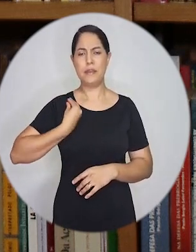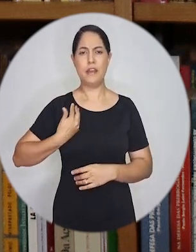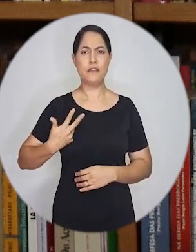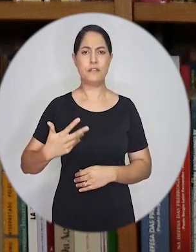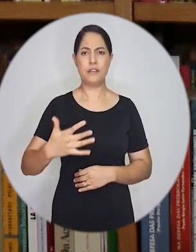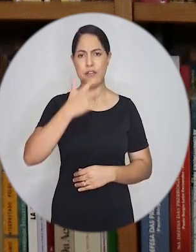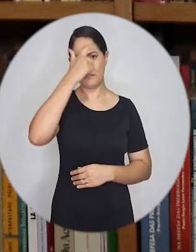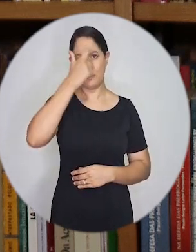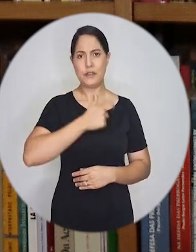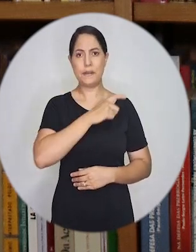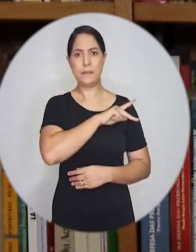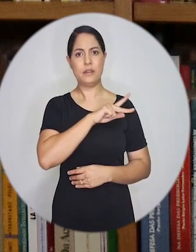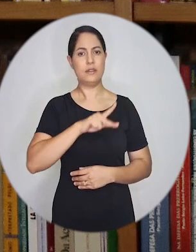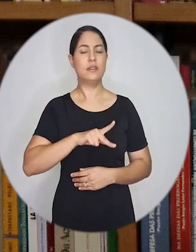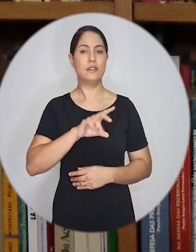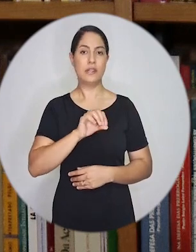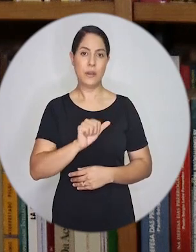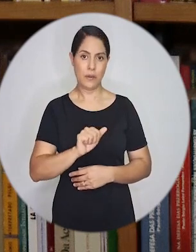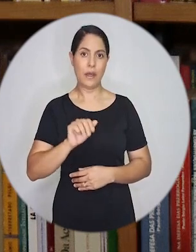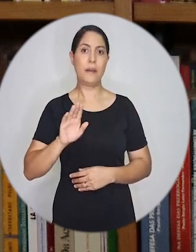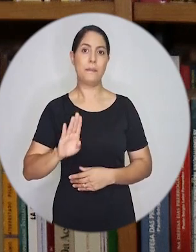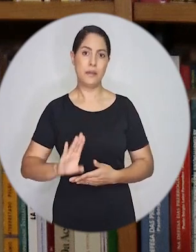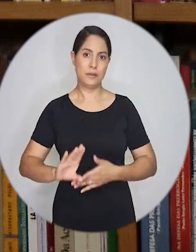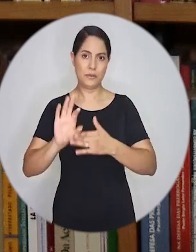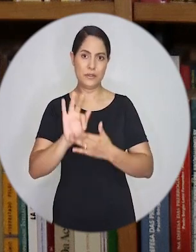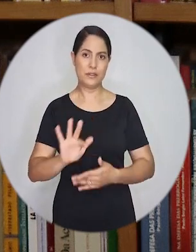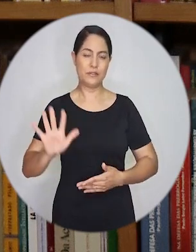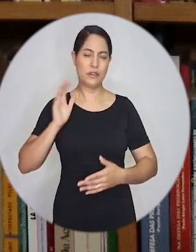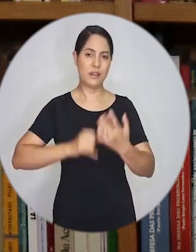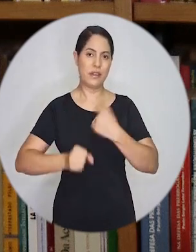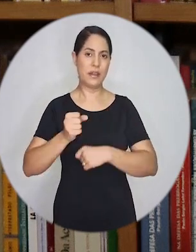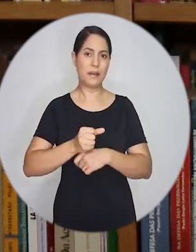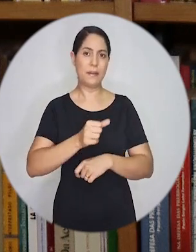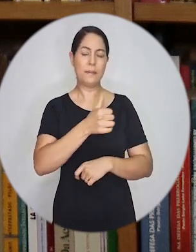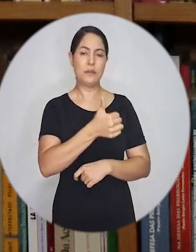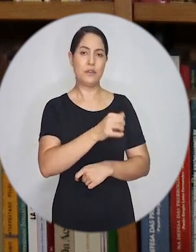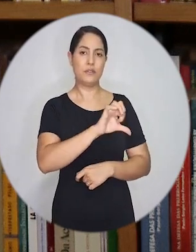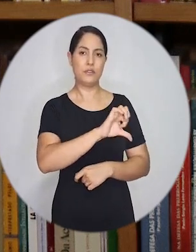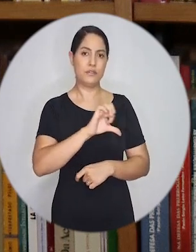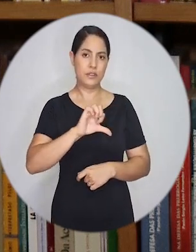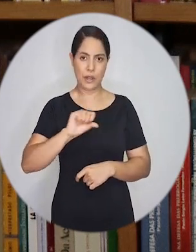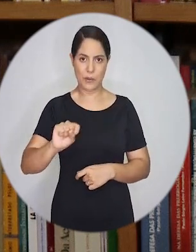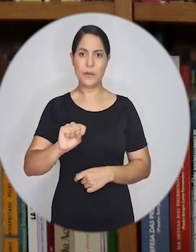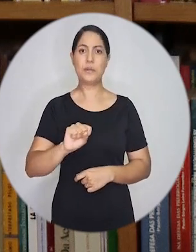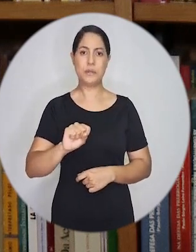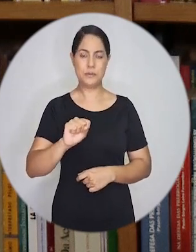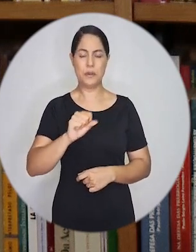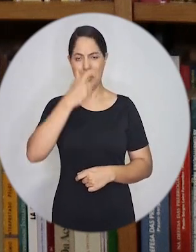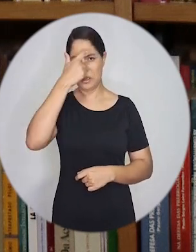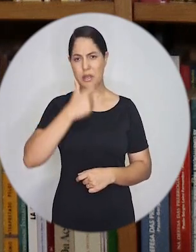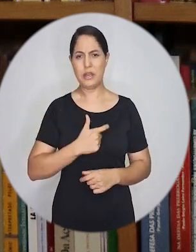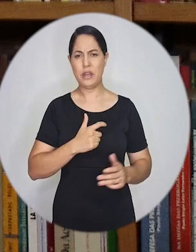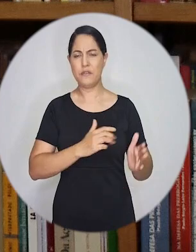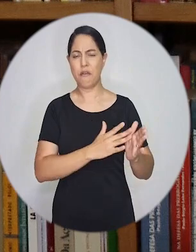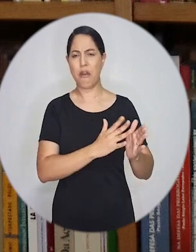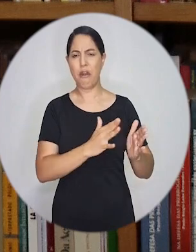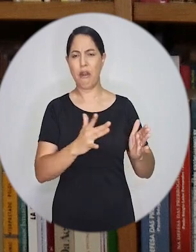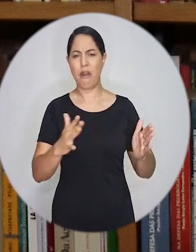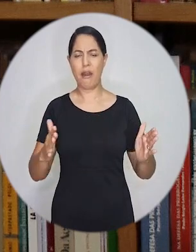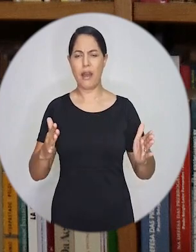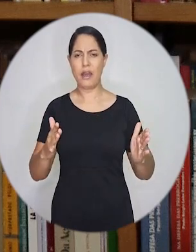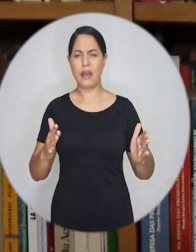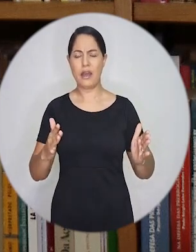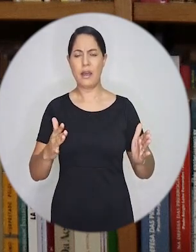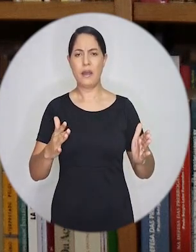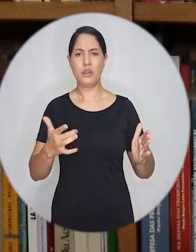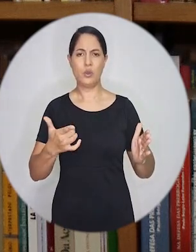toda a minha existência foi a presidência do Conselho Federal em 1998 e fiquei